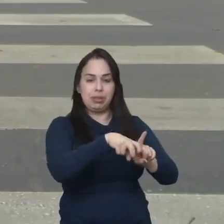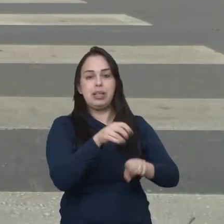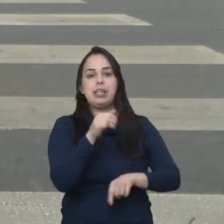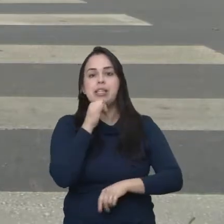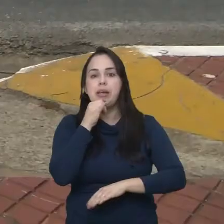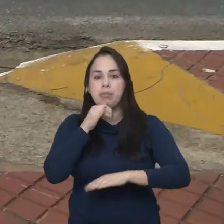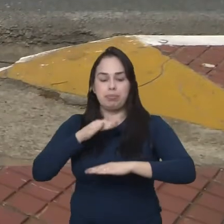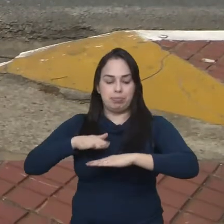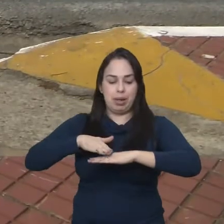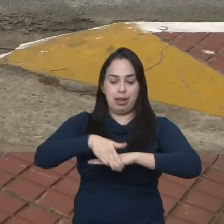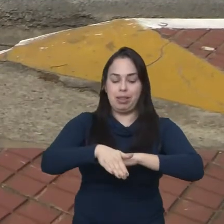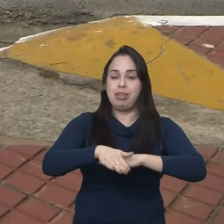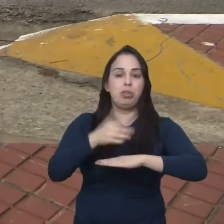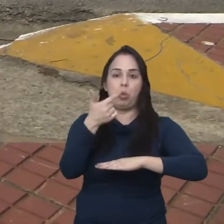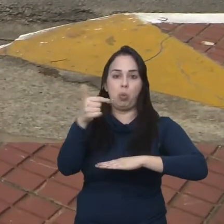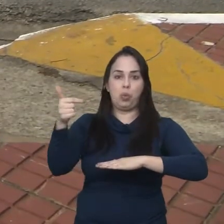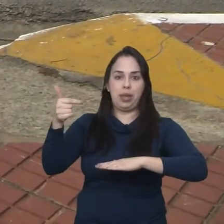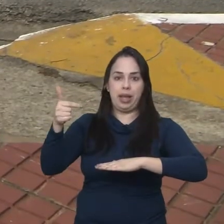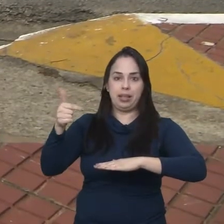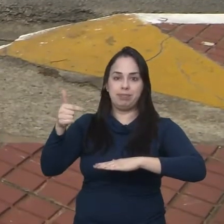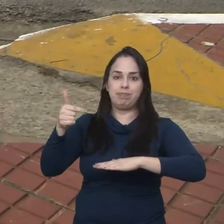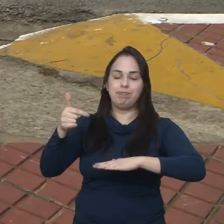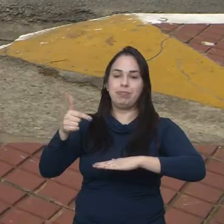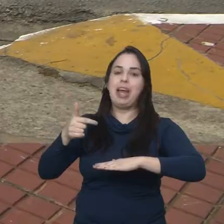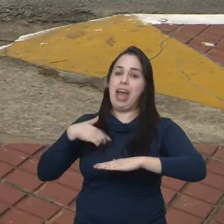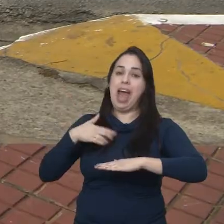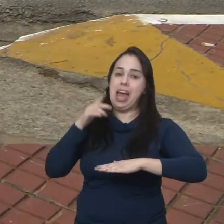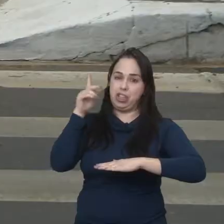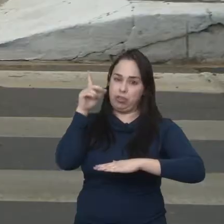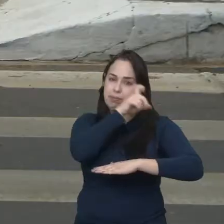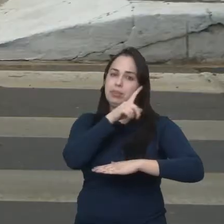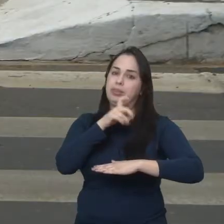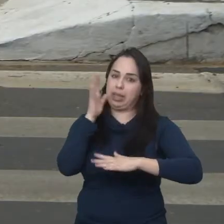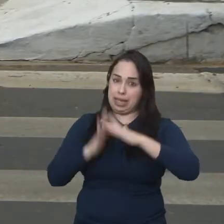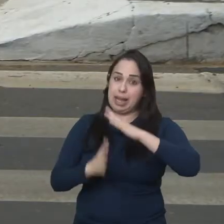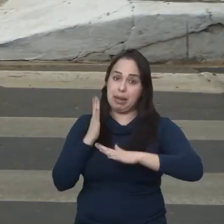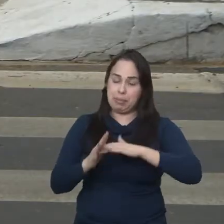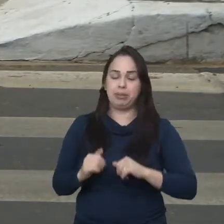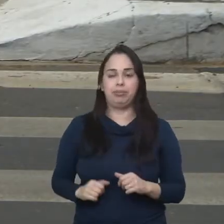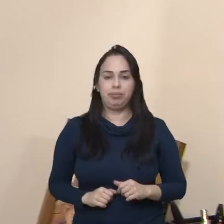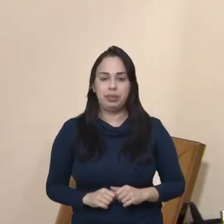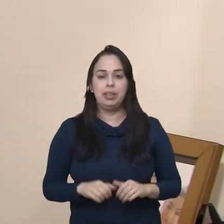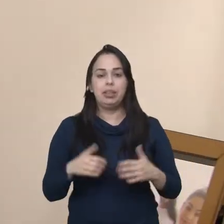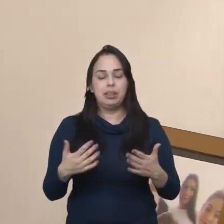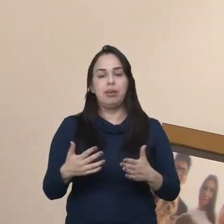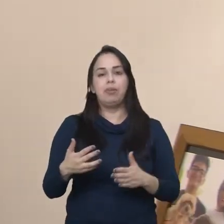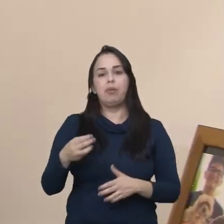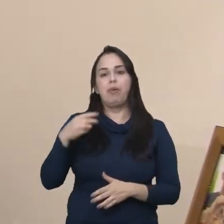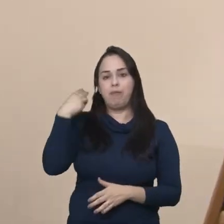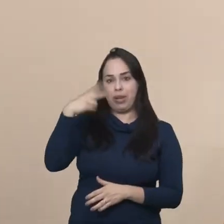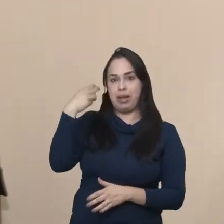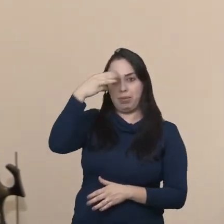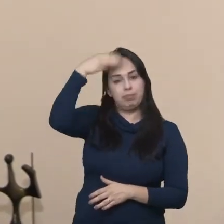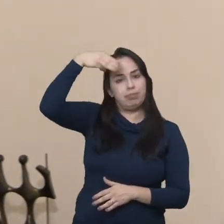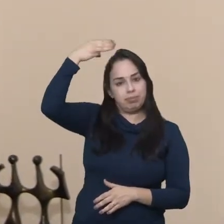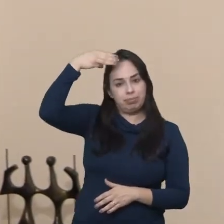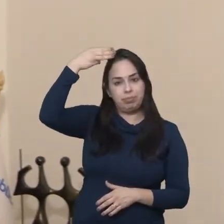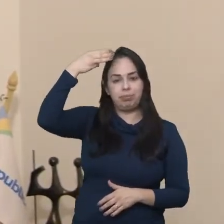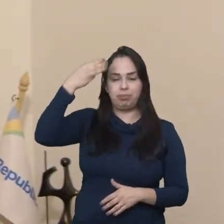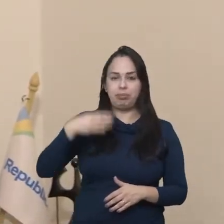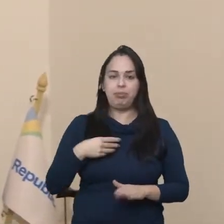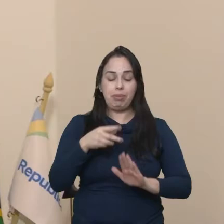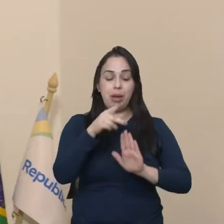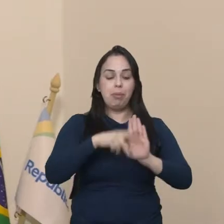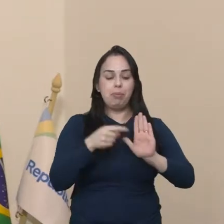cadeirante, por exemplo, uma calçada que não possui rampa de acesso adequada é uma barreira arquitetônica. Dessa forma, de acordo com o vereador